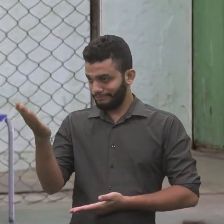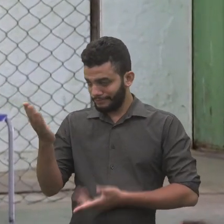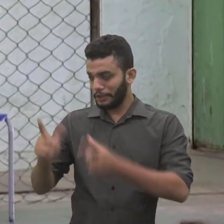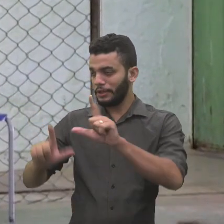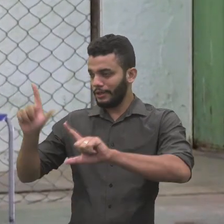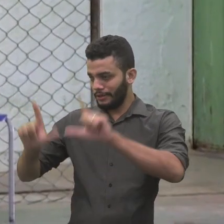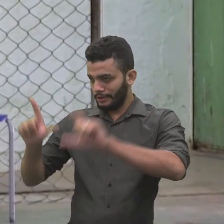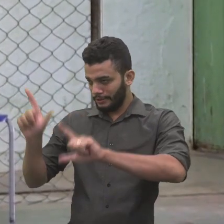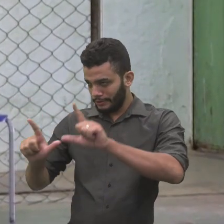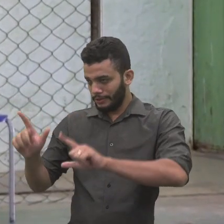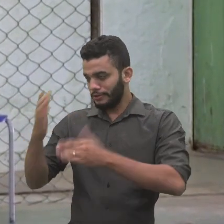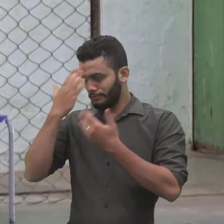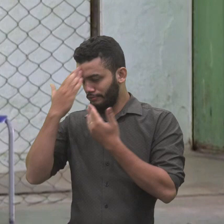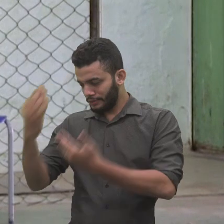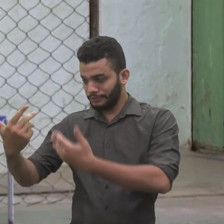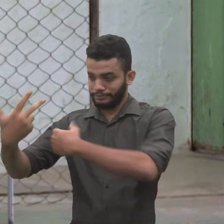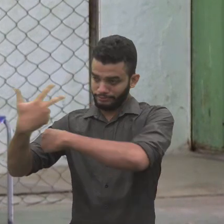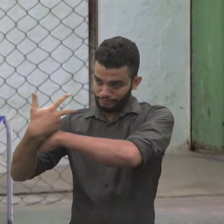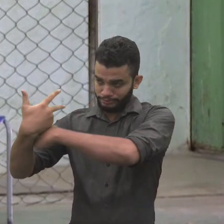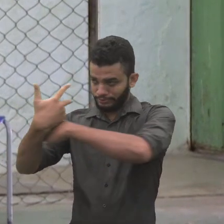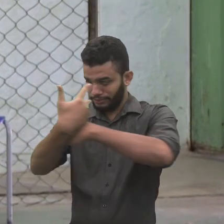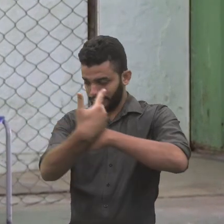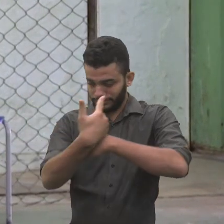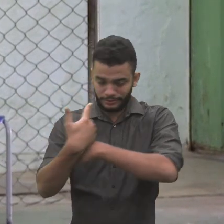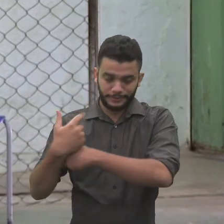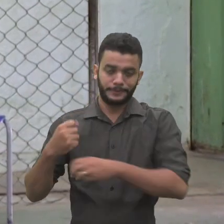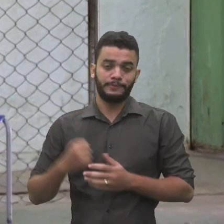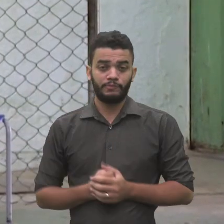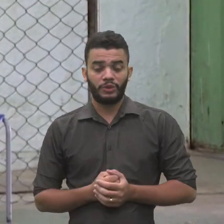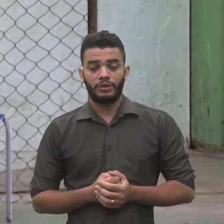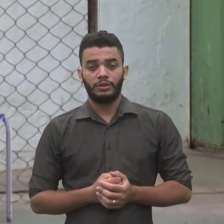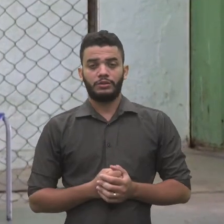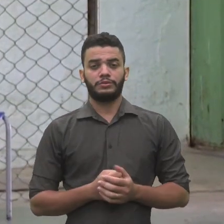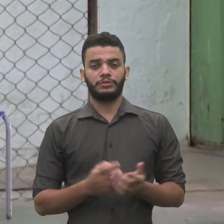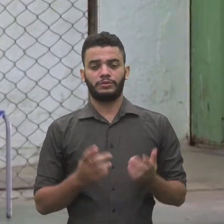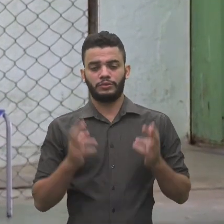toda essa participação. E vamos ter uma semana